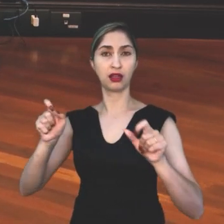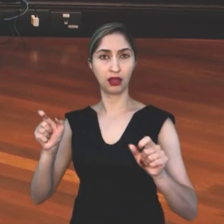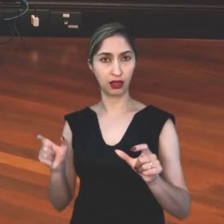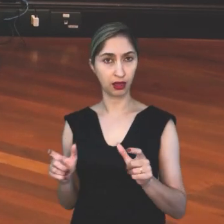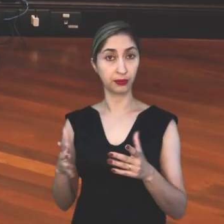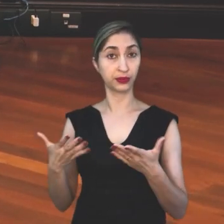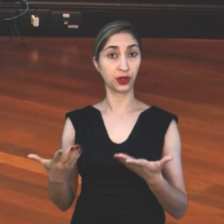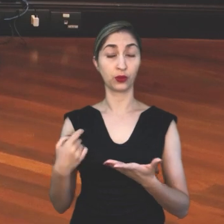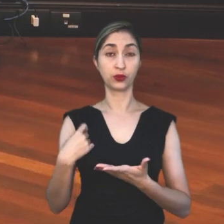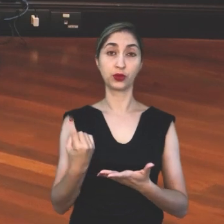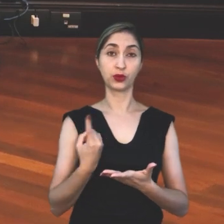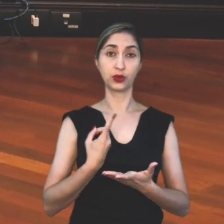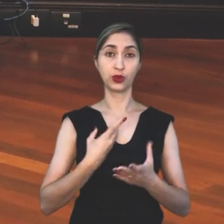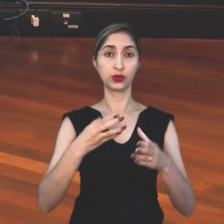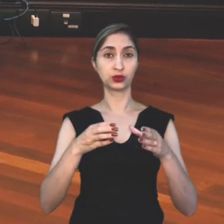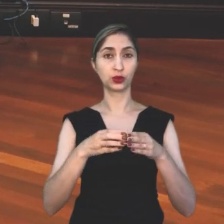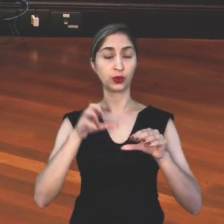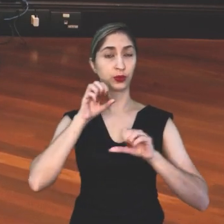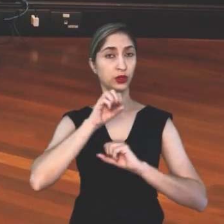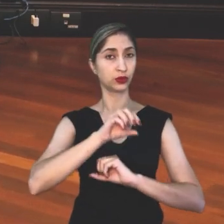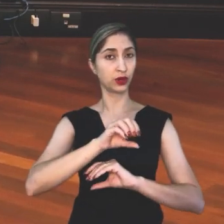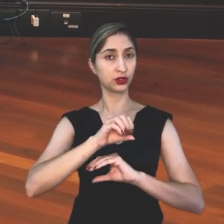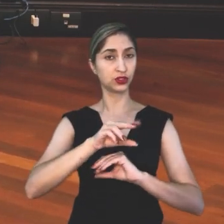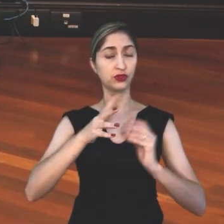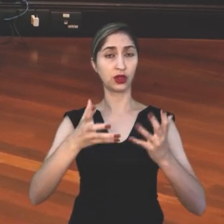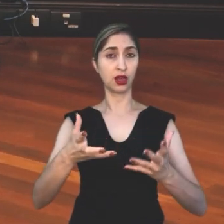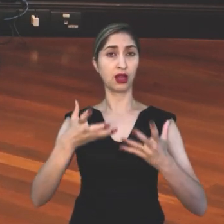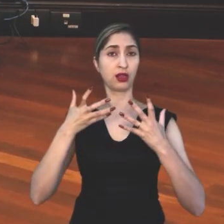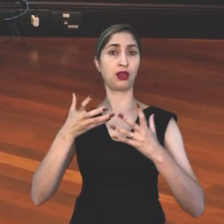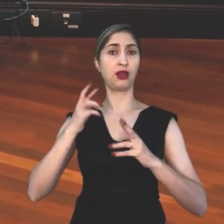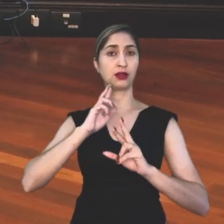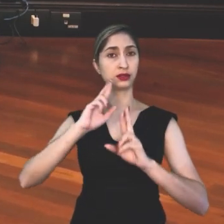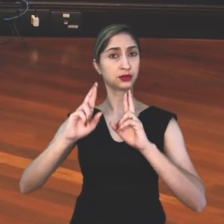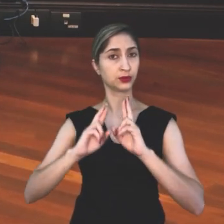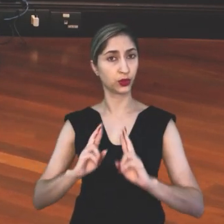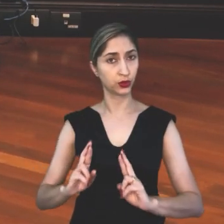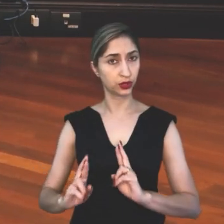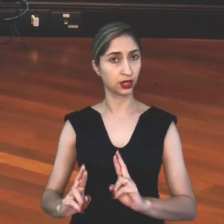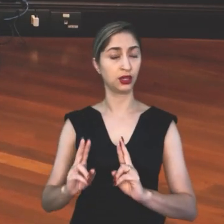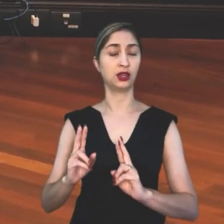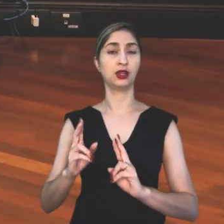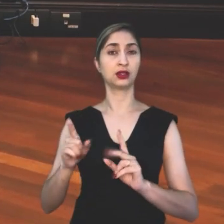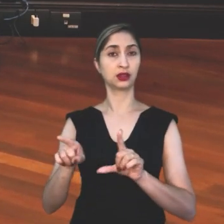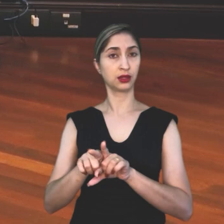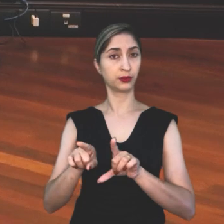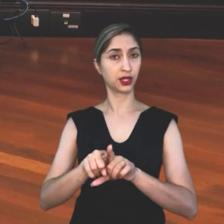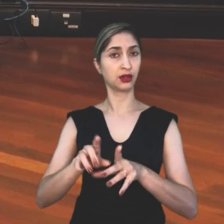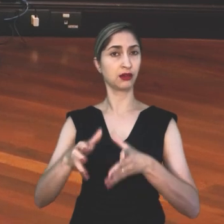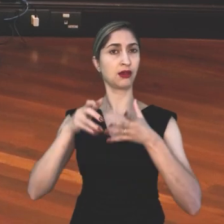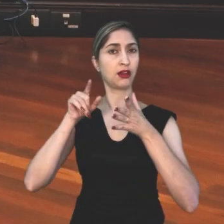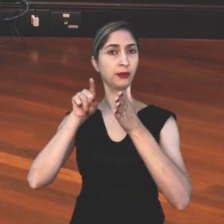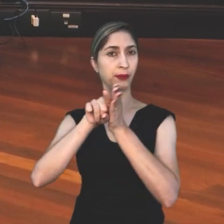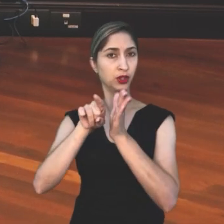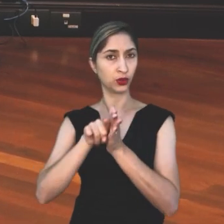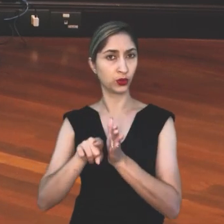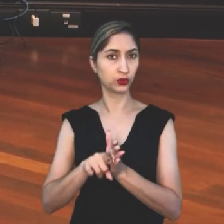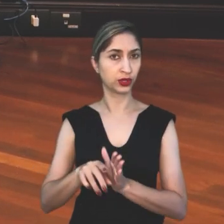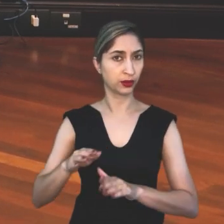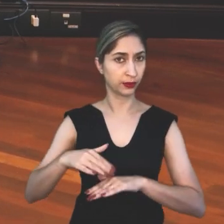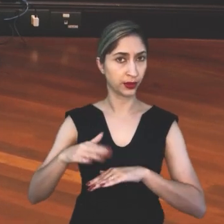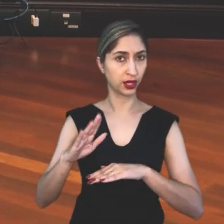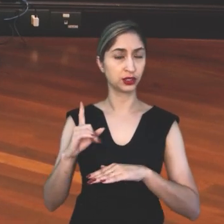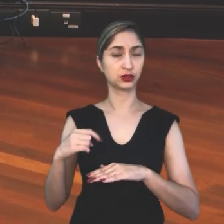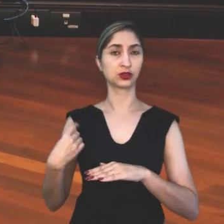elas atravessam várias partes da nossa vida. E uma das funções do educativo é, então, procurar respostas para essas perguntas, procurar